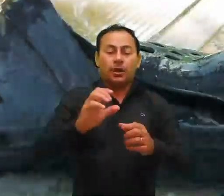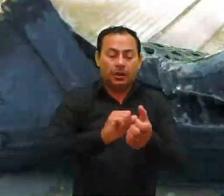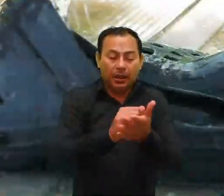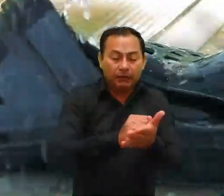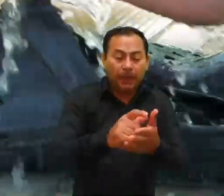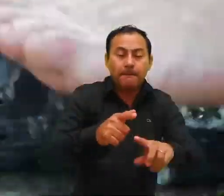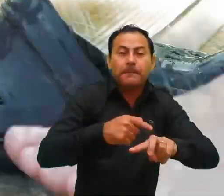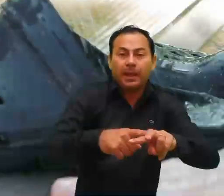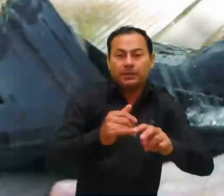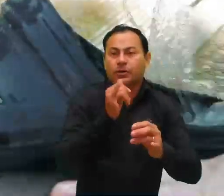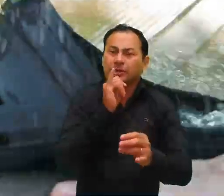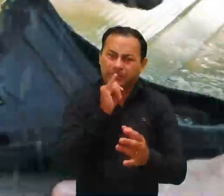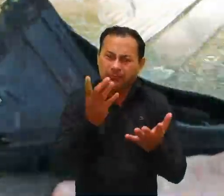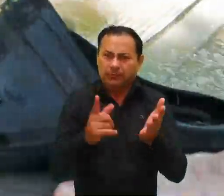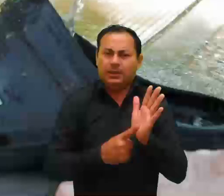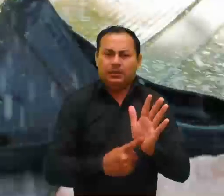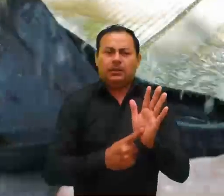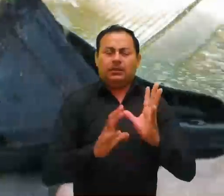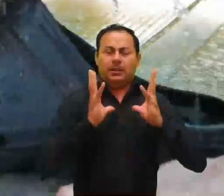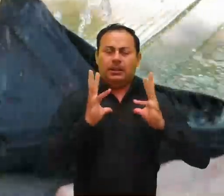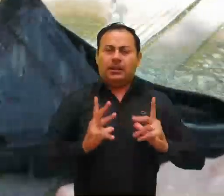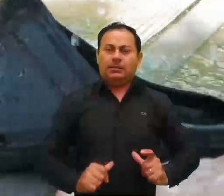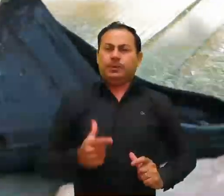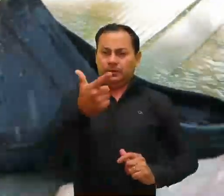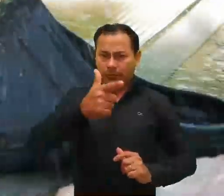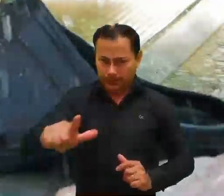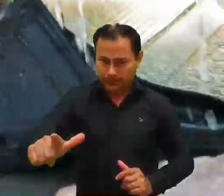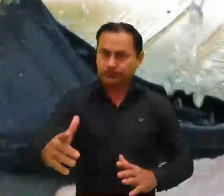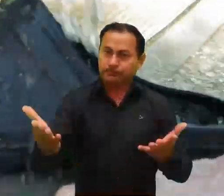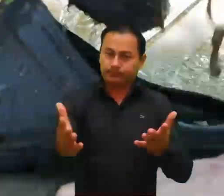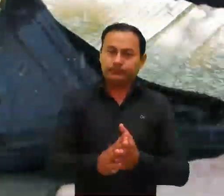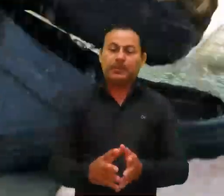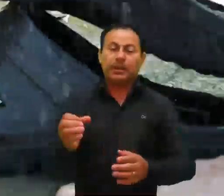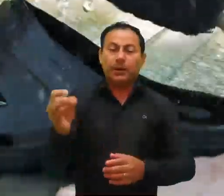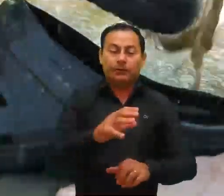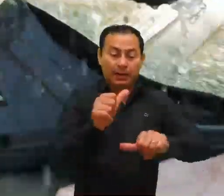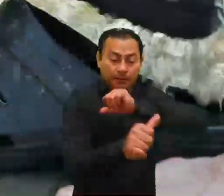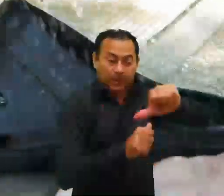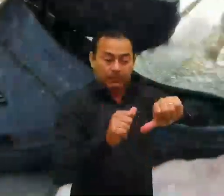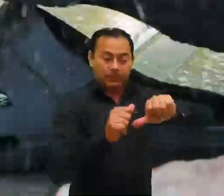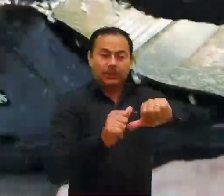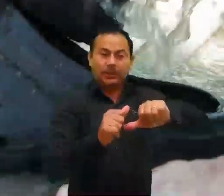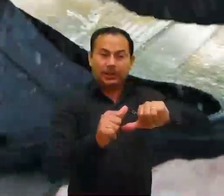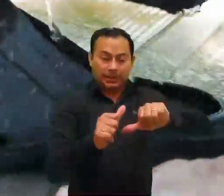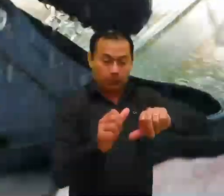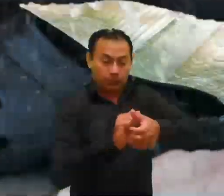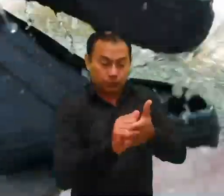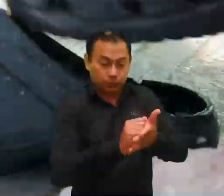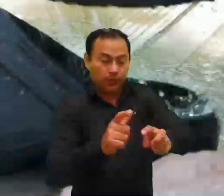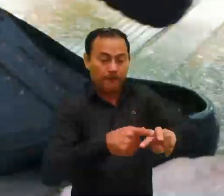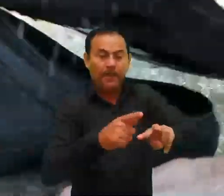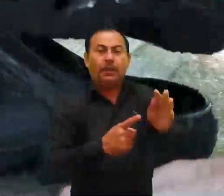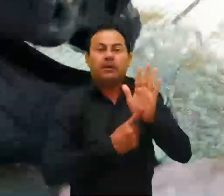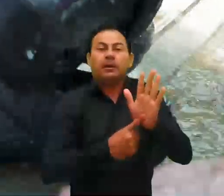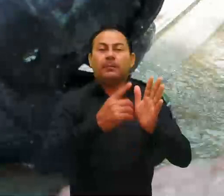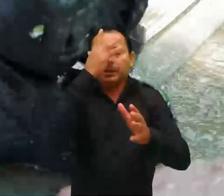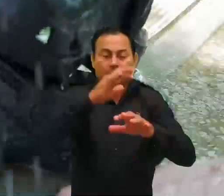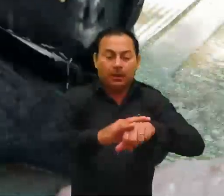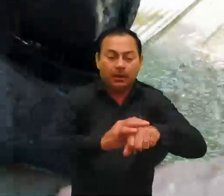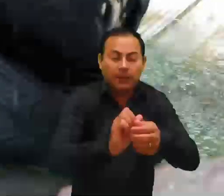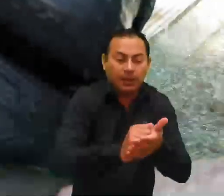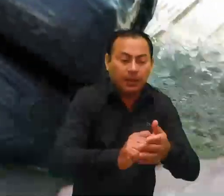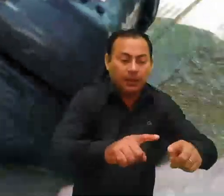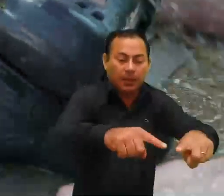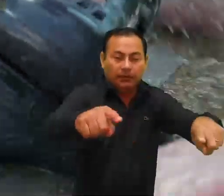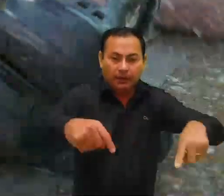mas só lavar os pés. Então isso já o deixará limpo outra vez. Essa nova lavagem dos pés é representada pelo